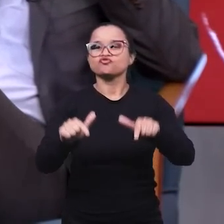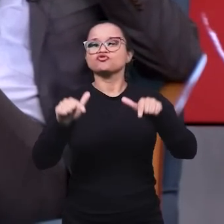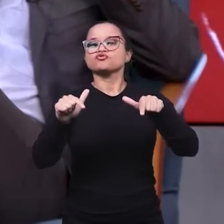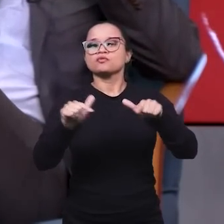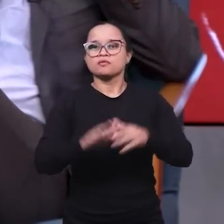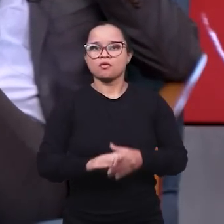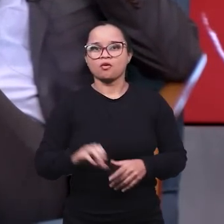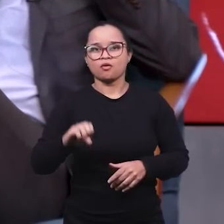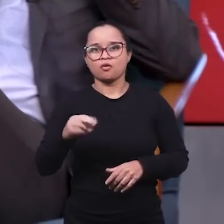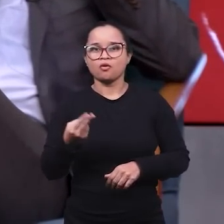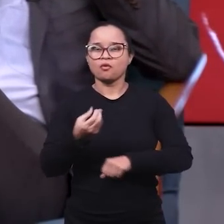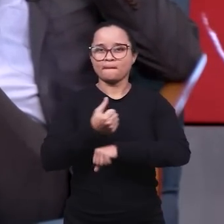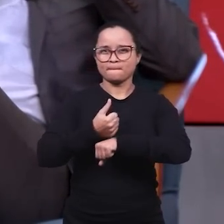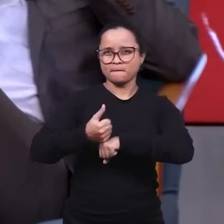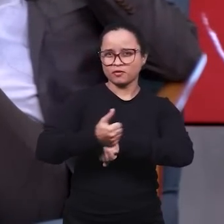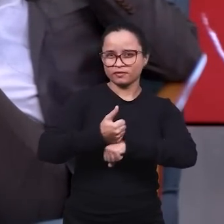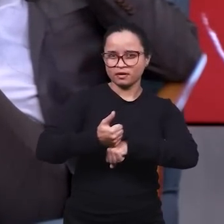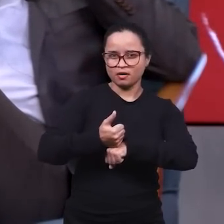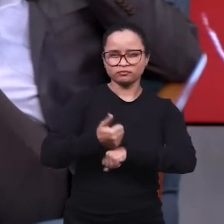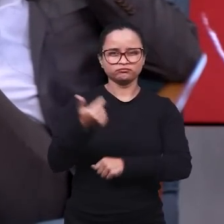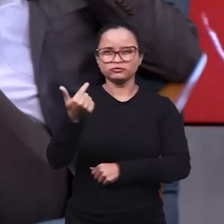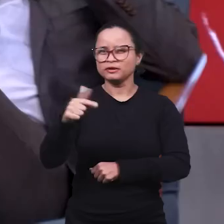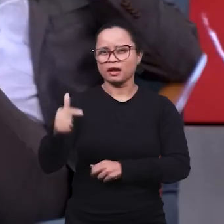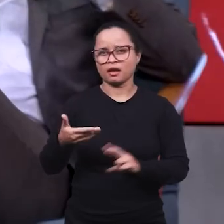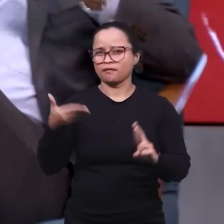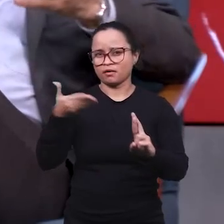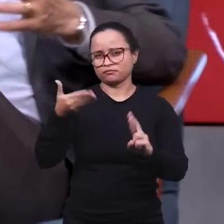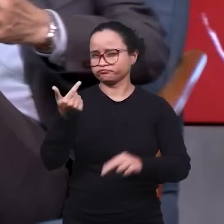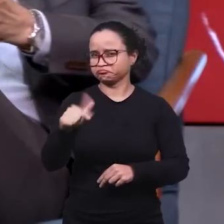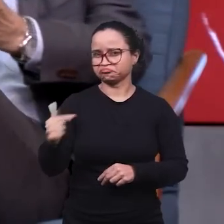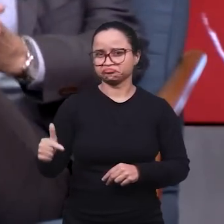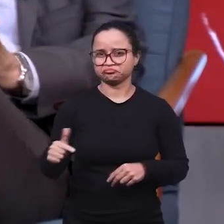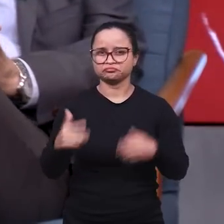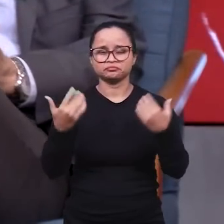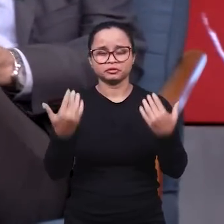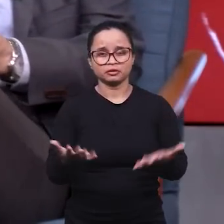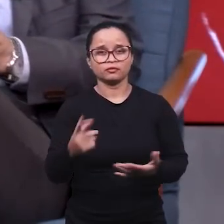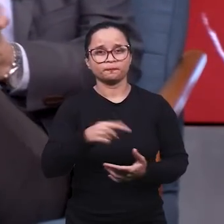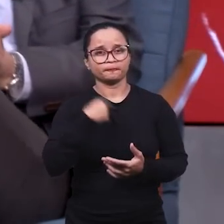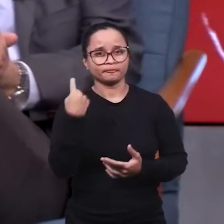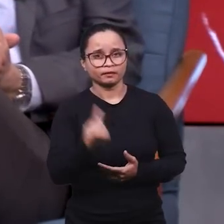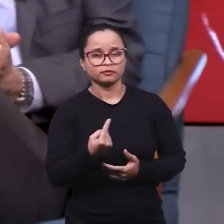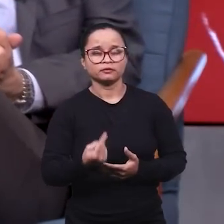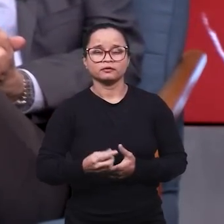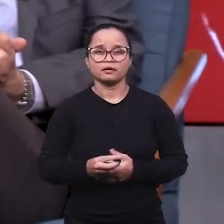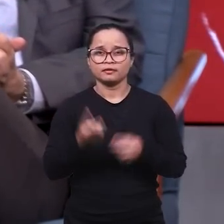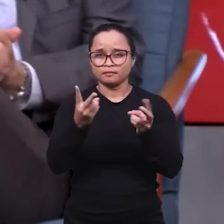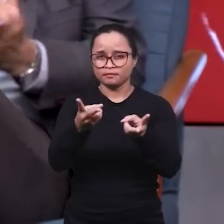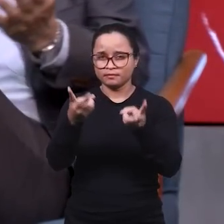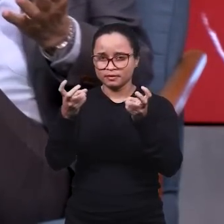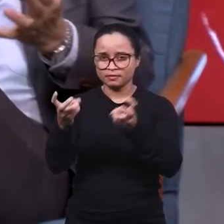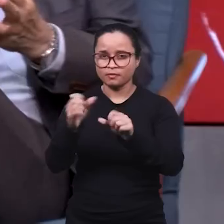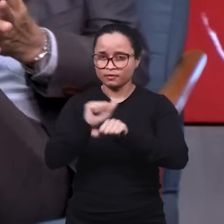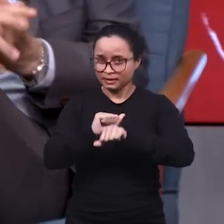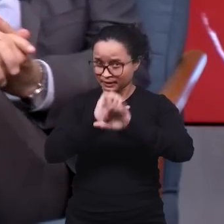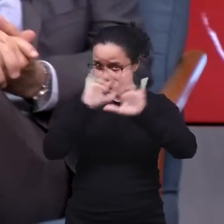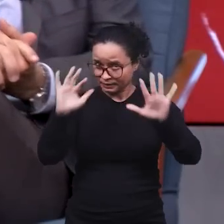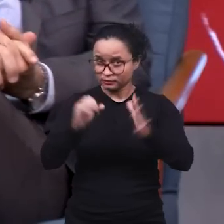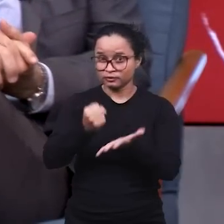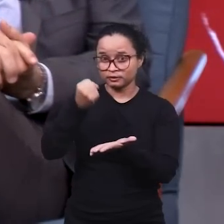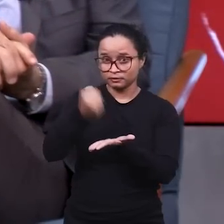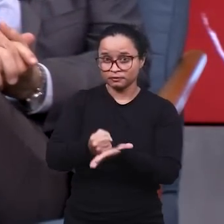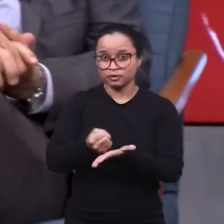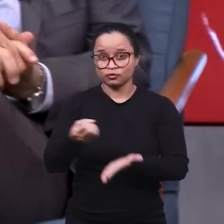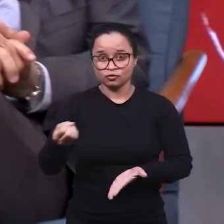uma profissão. Enfim, o que nós vemos com muita clareza no Novo Testamento